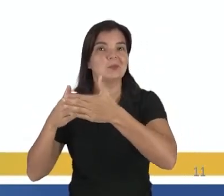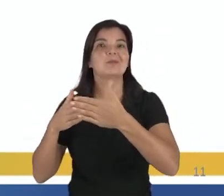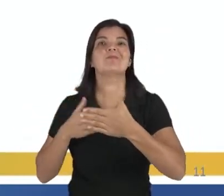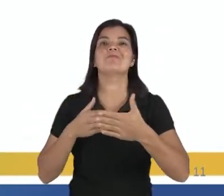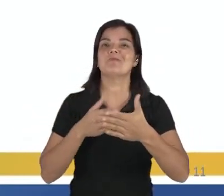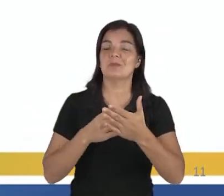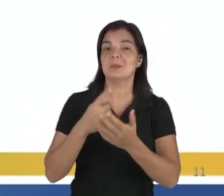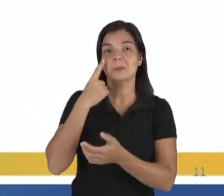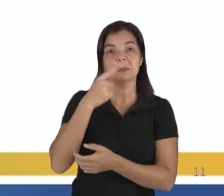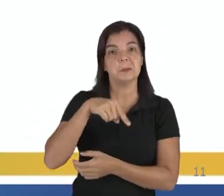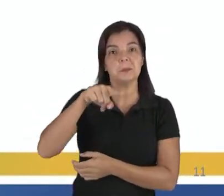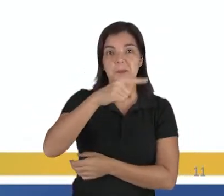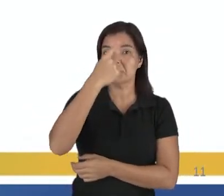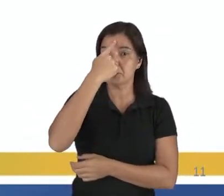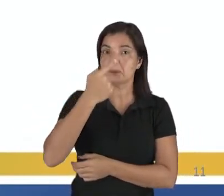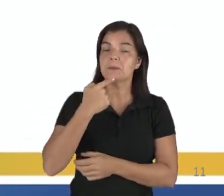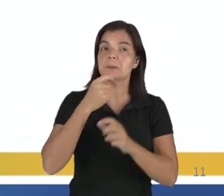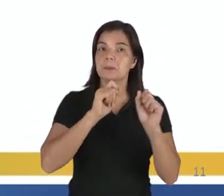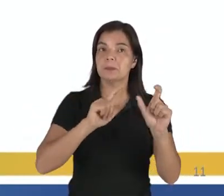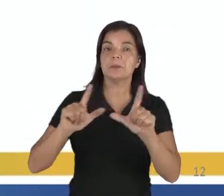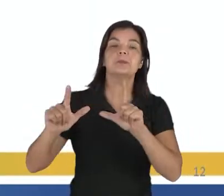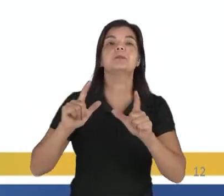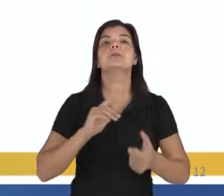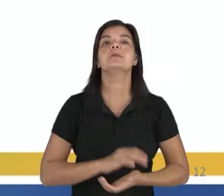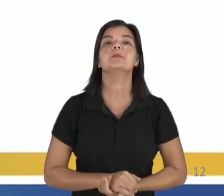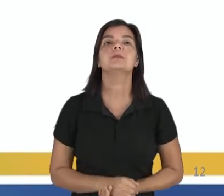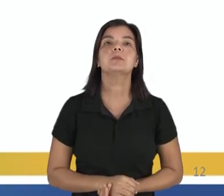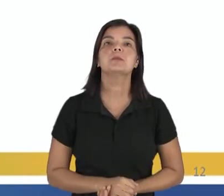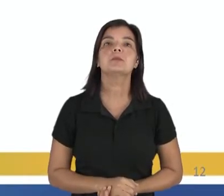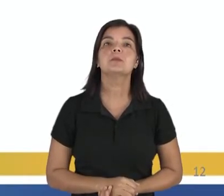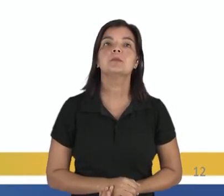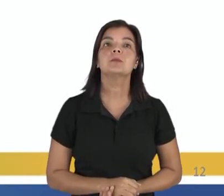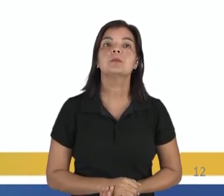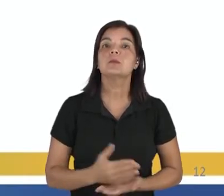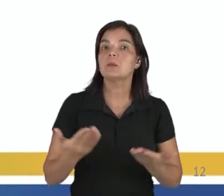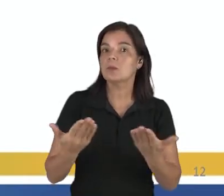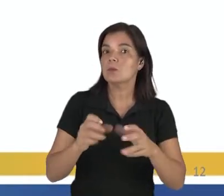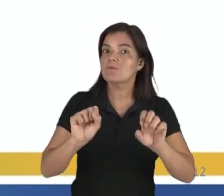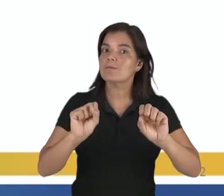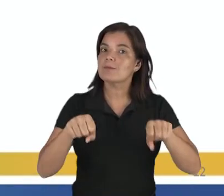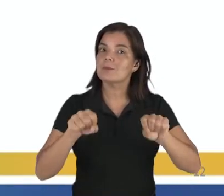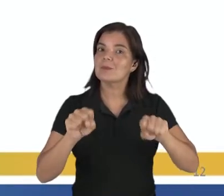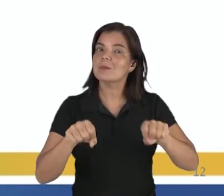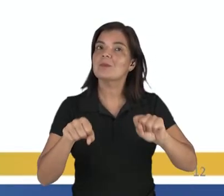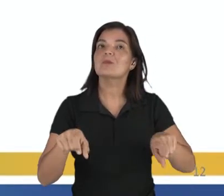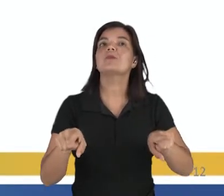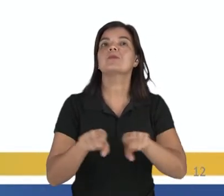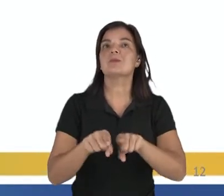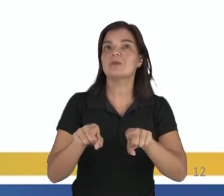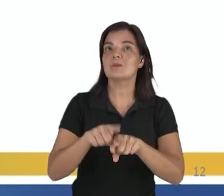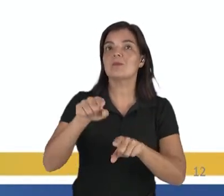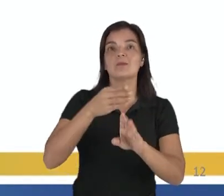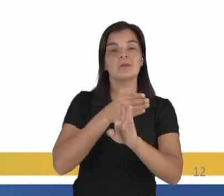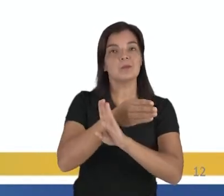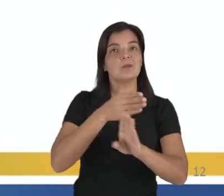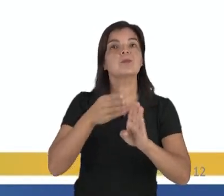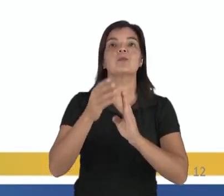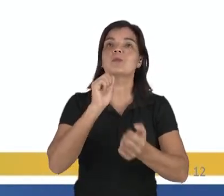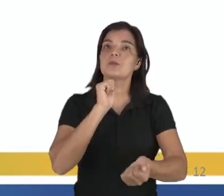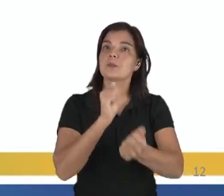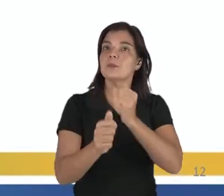obstáculos, como vocês podem ver nesses GIFs aí, né? E nós temos o motocross. O motocross é uma modalidade